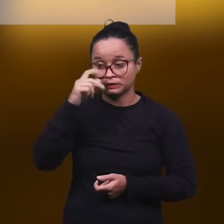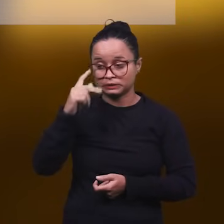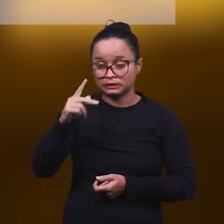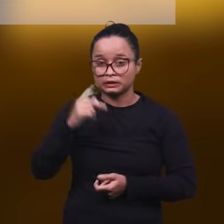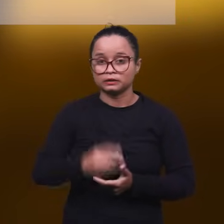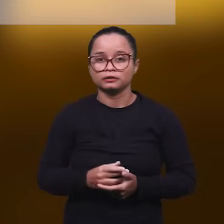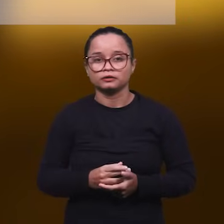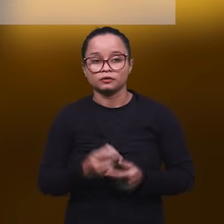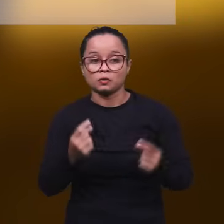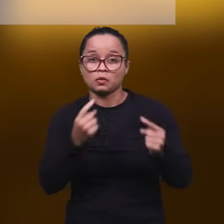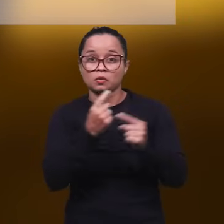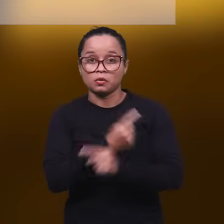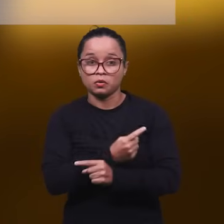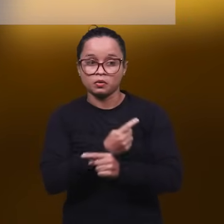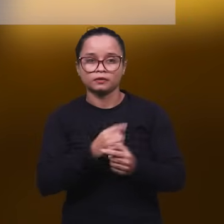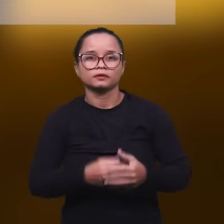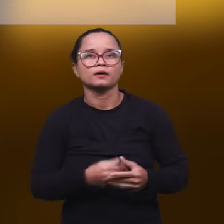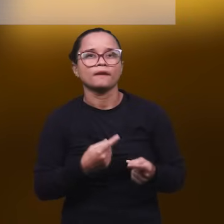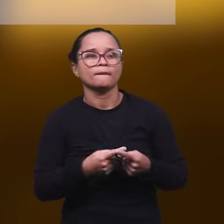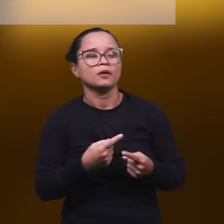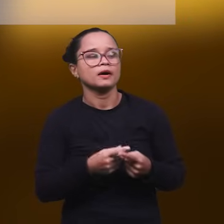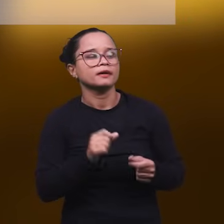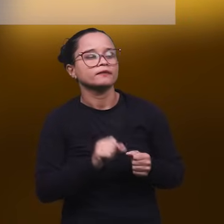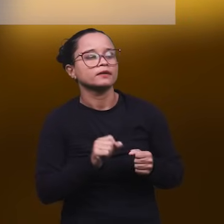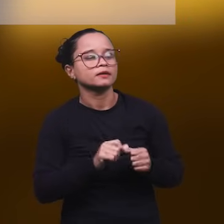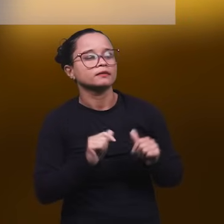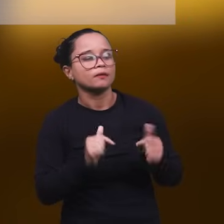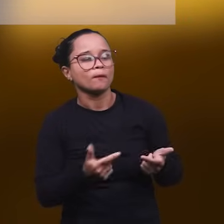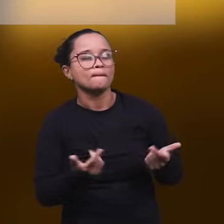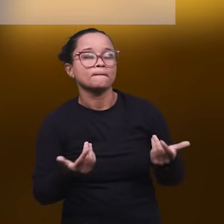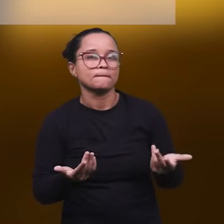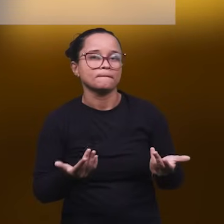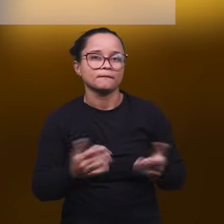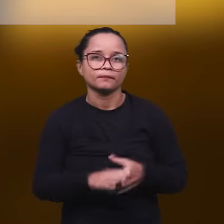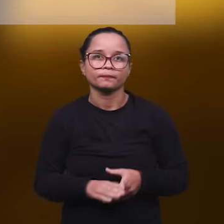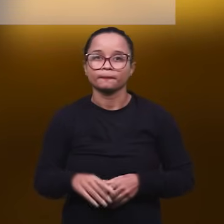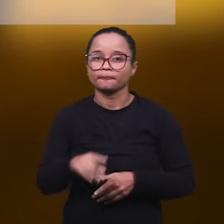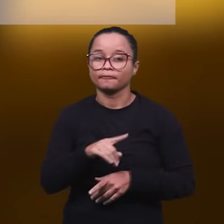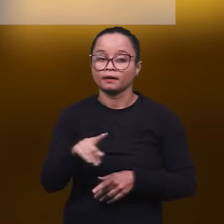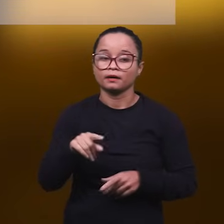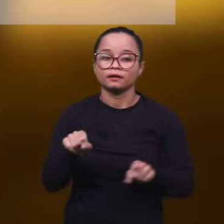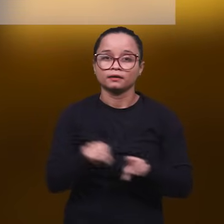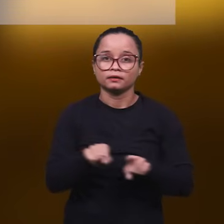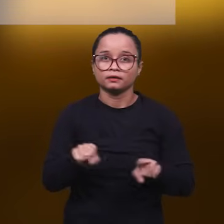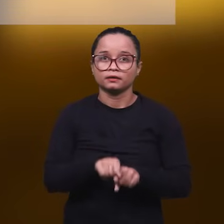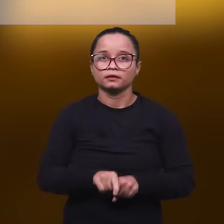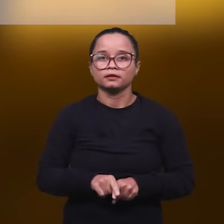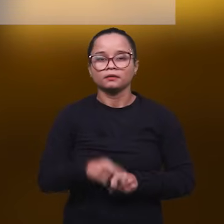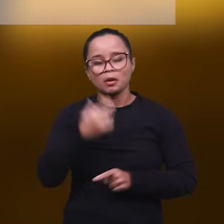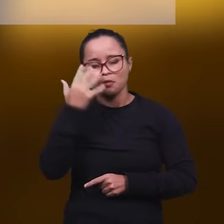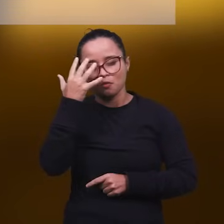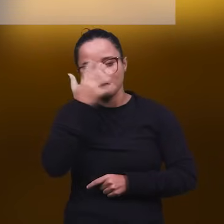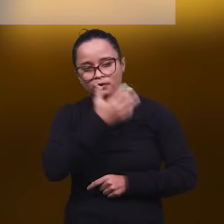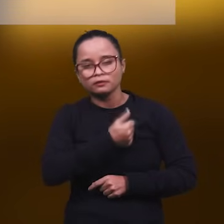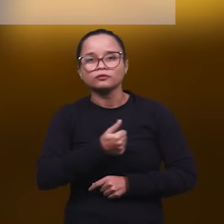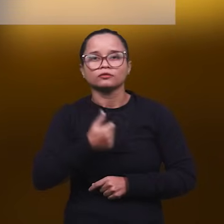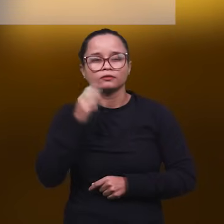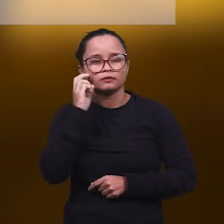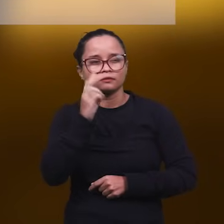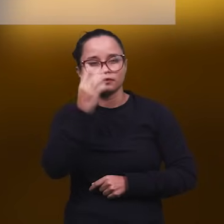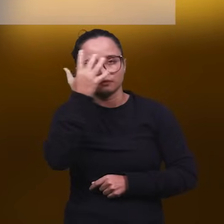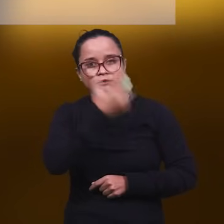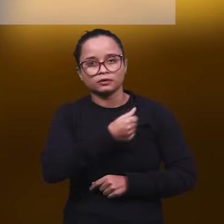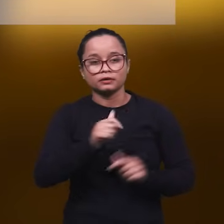tinha contrariado, dizendo: Por que fizeste assim? E era ele também muito formoso de